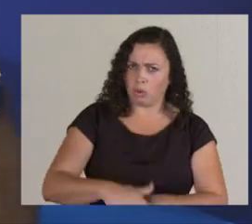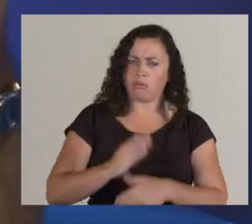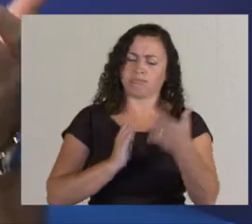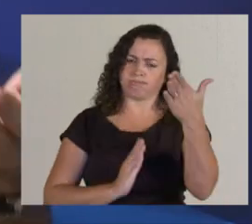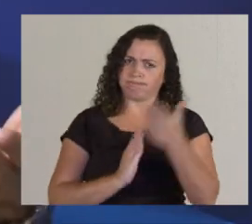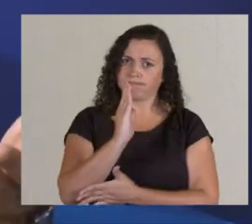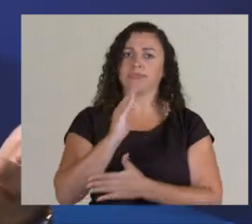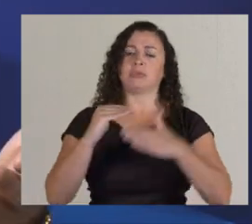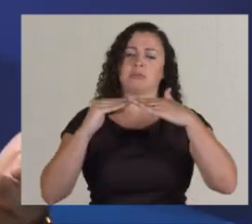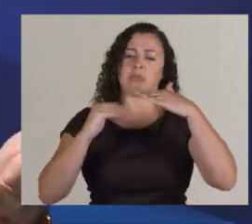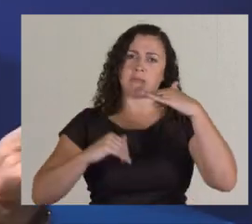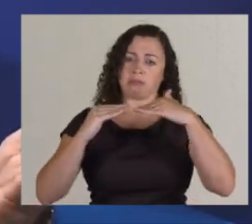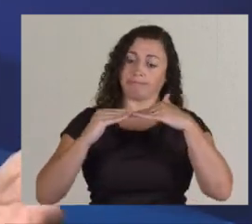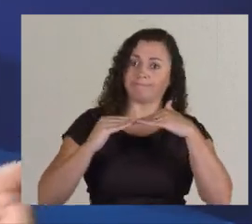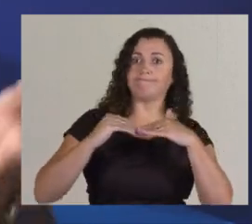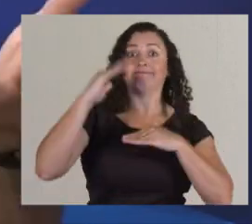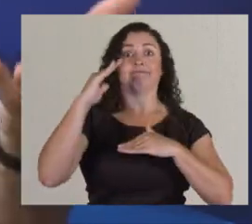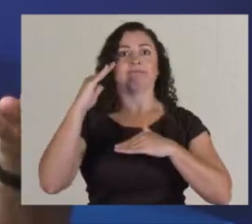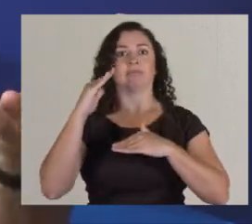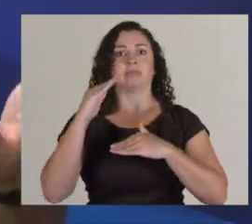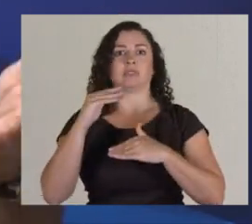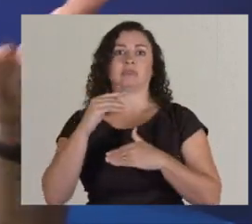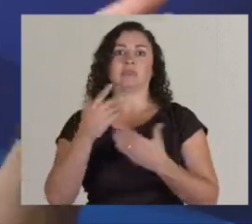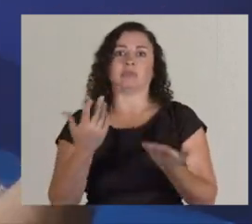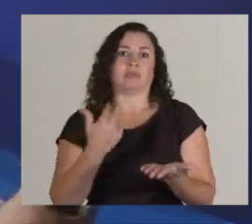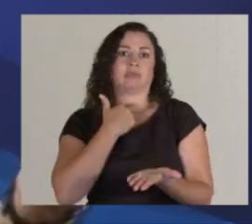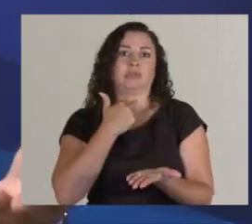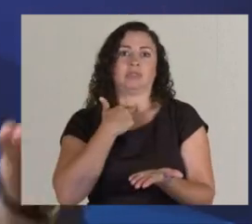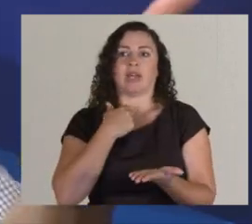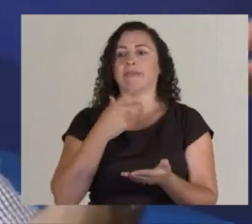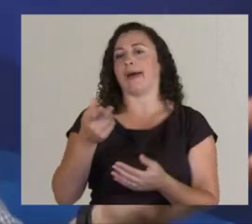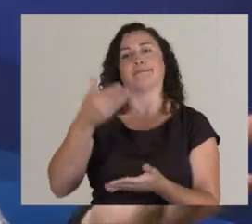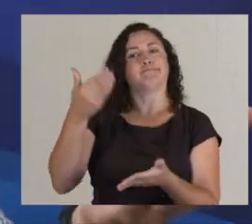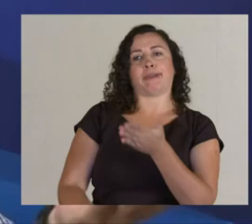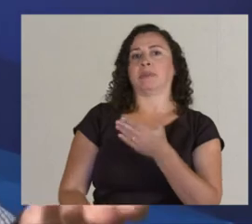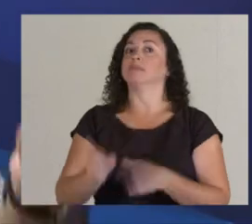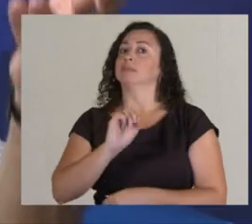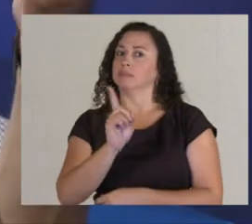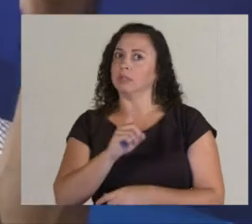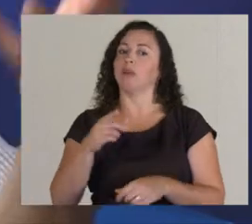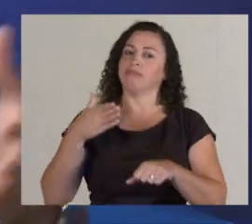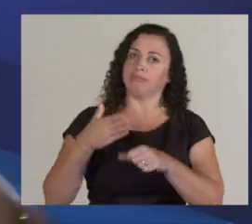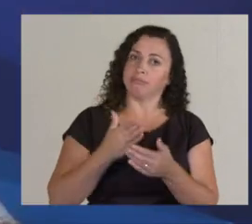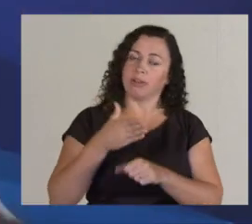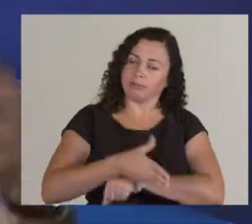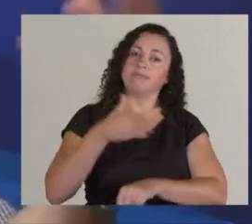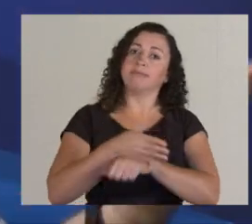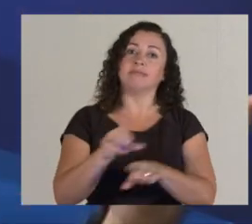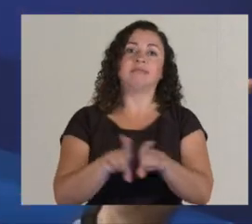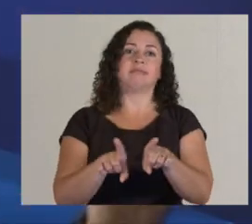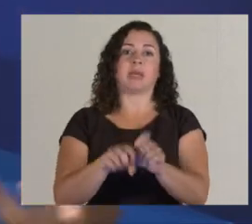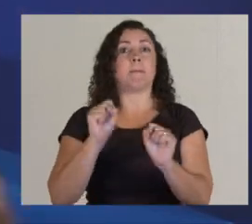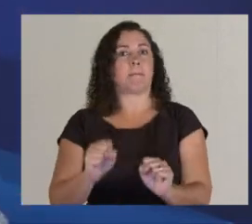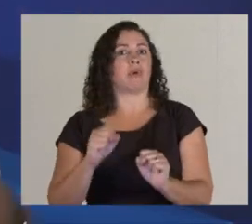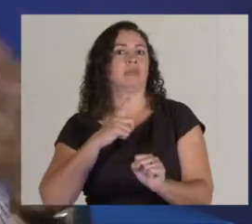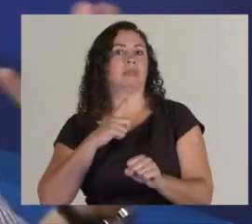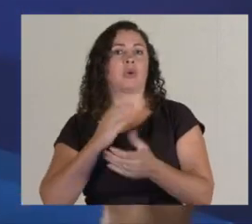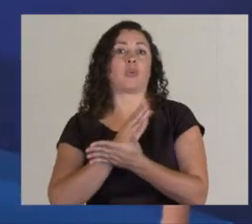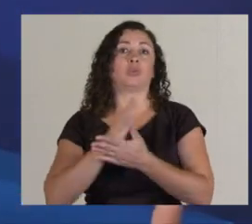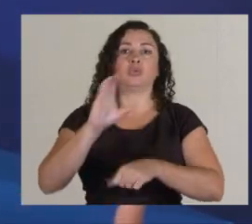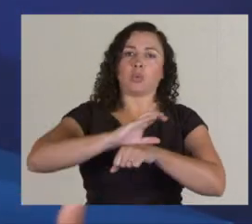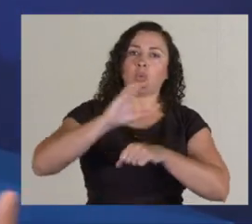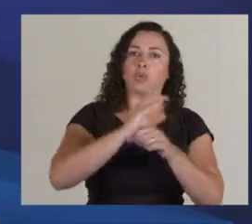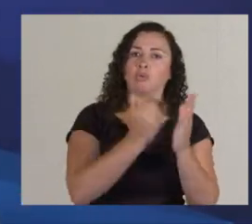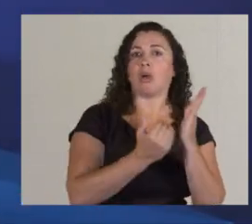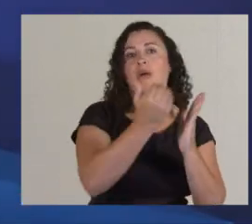desempenho dentro da nota mínima de opção acima, nós não temos por que puni-los diante disso. Ou seja, pode ser que algum curso tenha uma